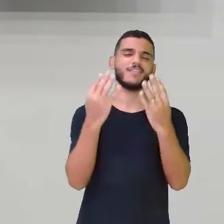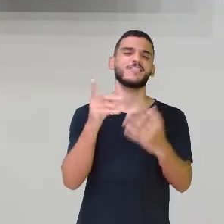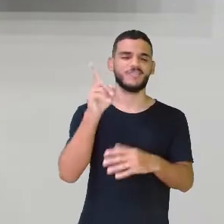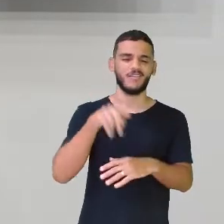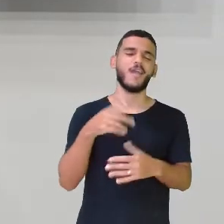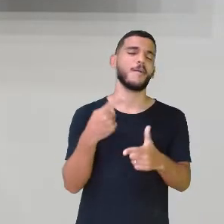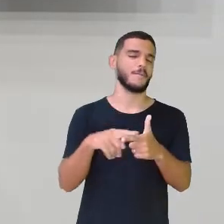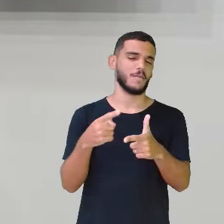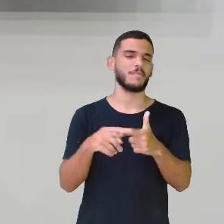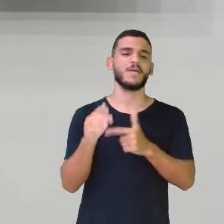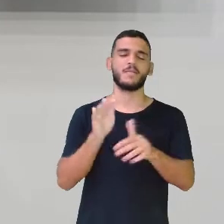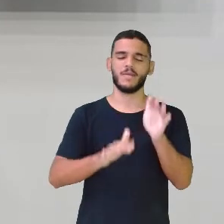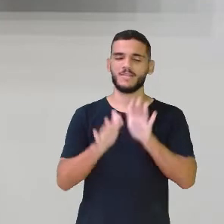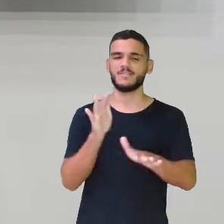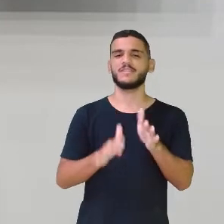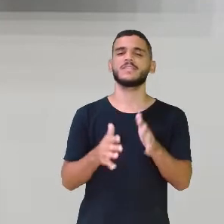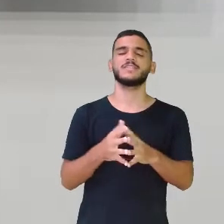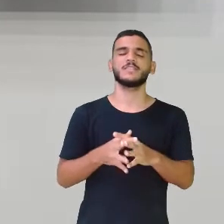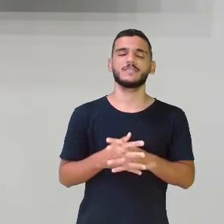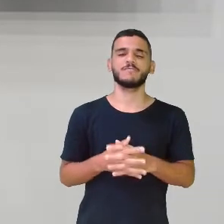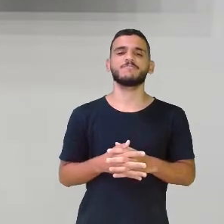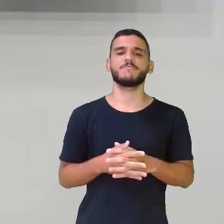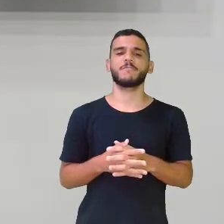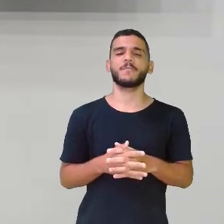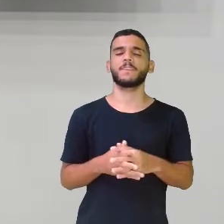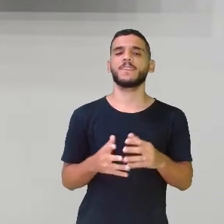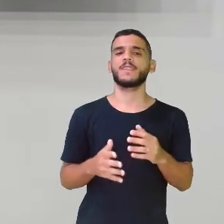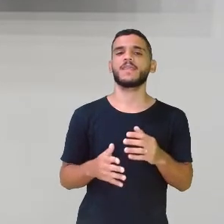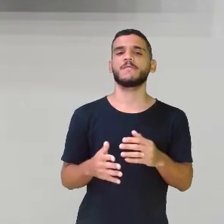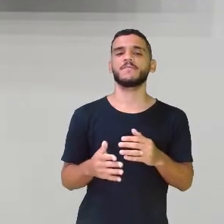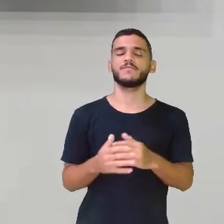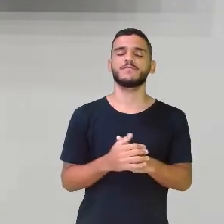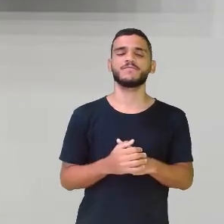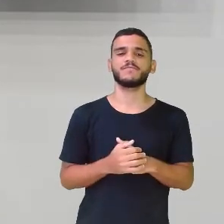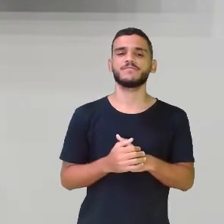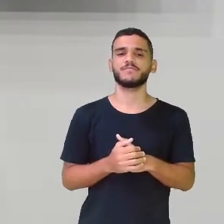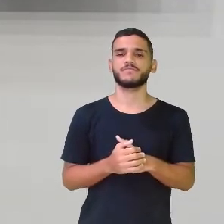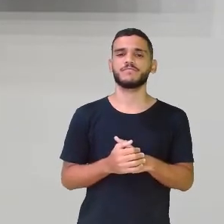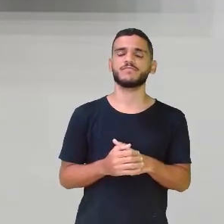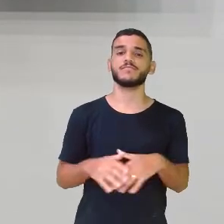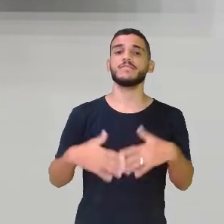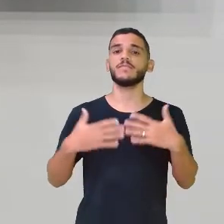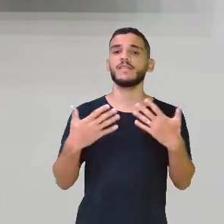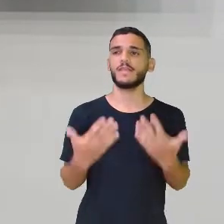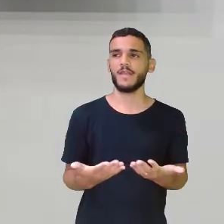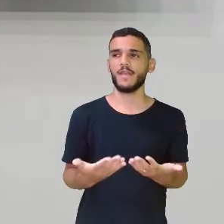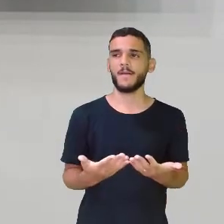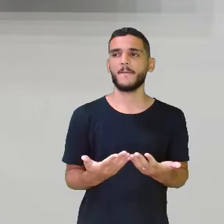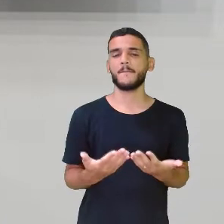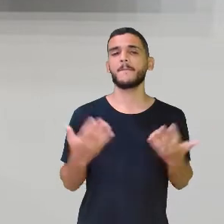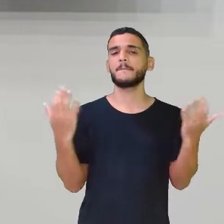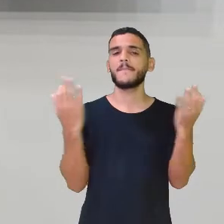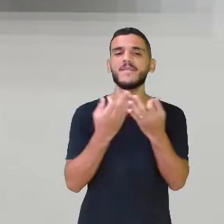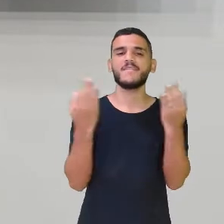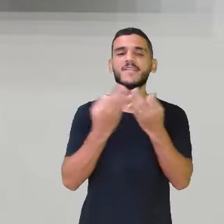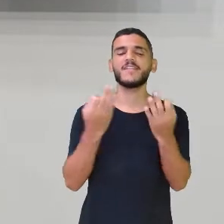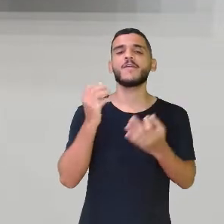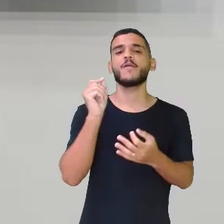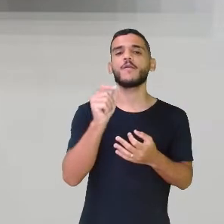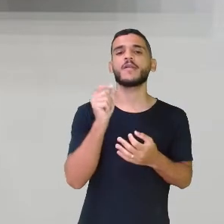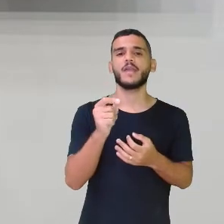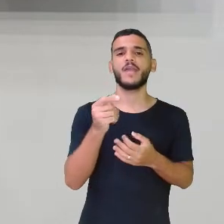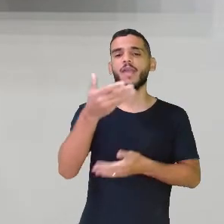dessas, né? Essas instabilidades. Nem tudo é perfeito, mas perfeita é a